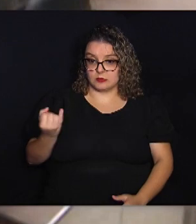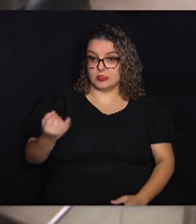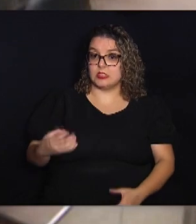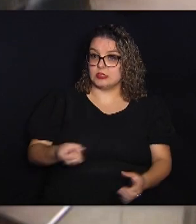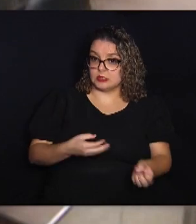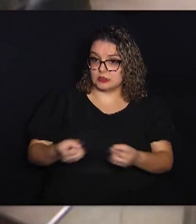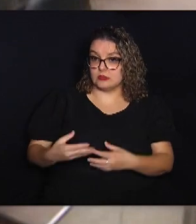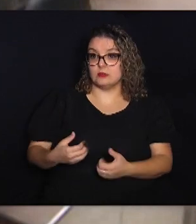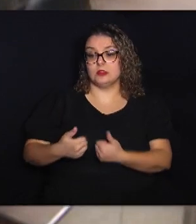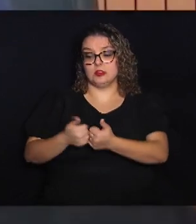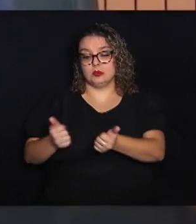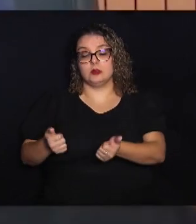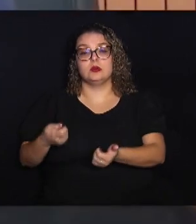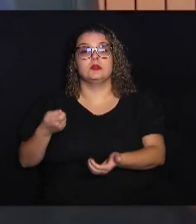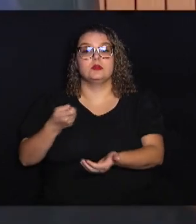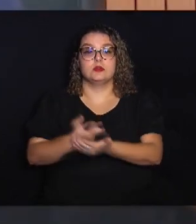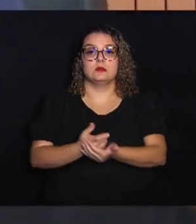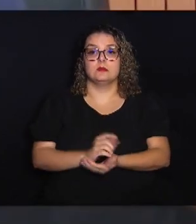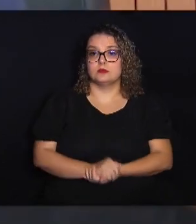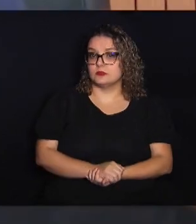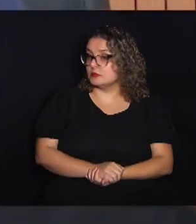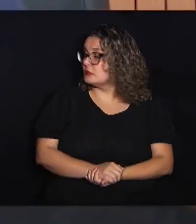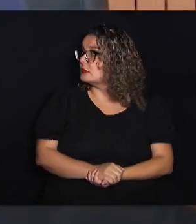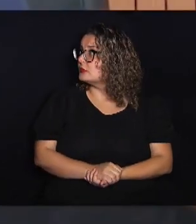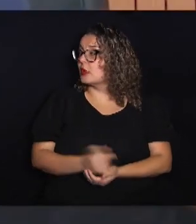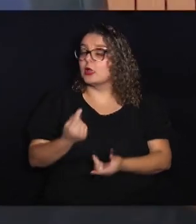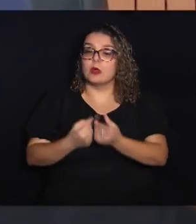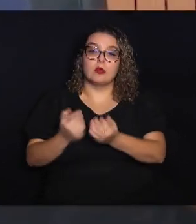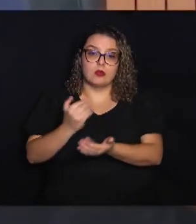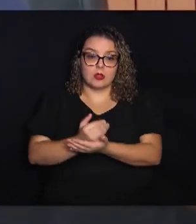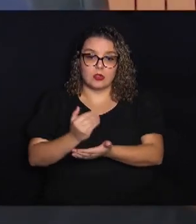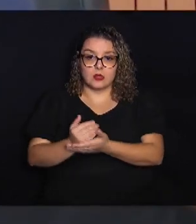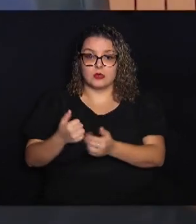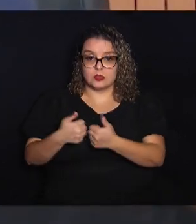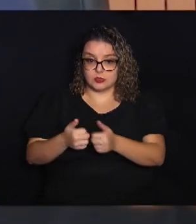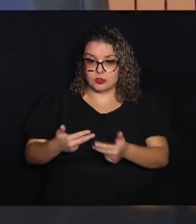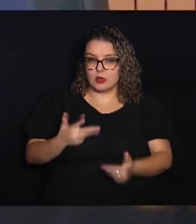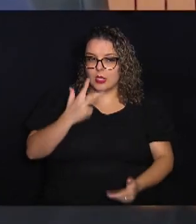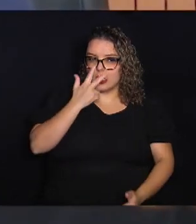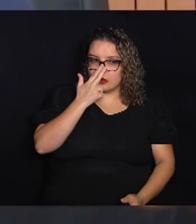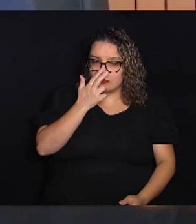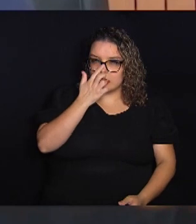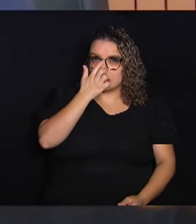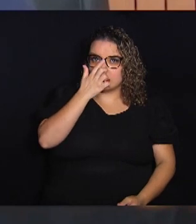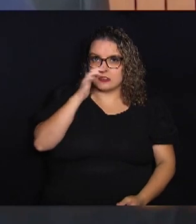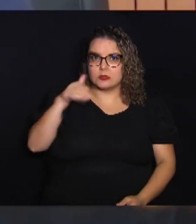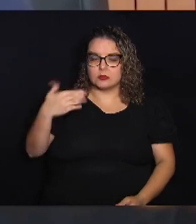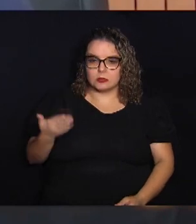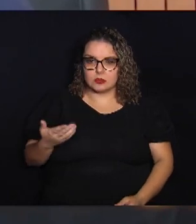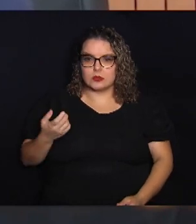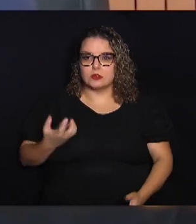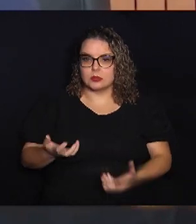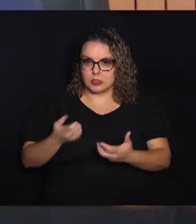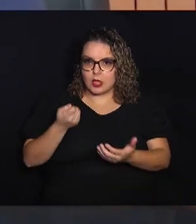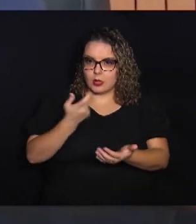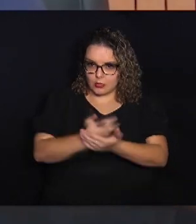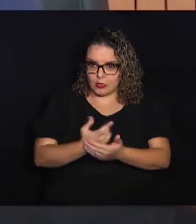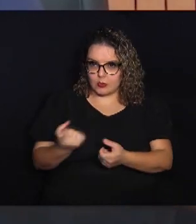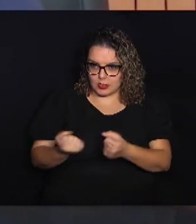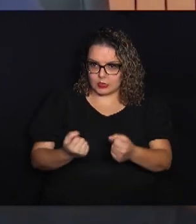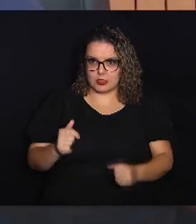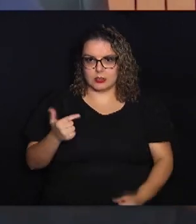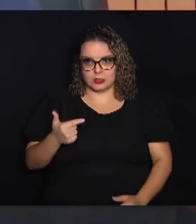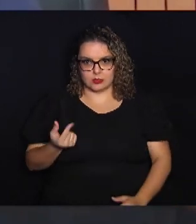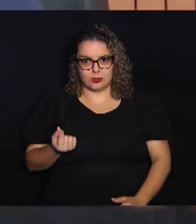da frota. É um financiamento de ônibus, é muito parecido quando a pessoa que quer comprar um carro, que ela não tem